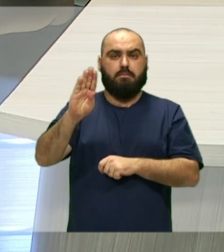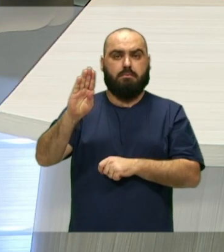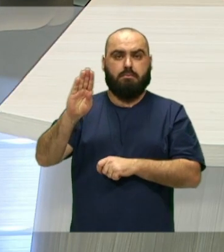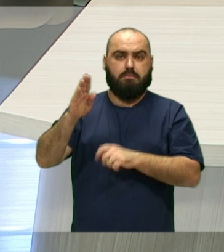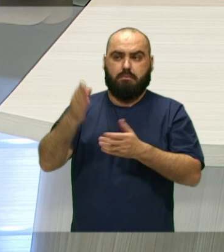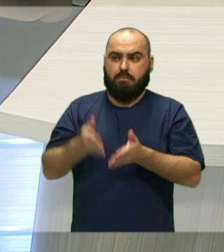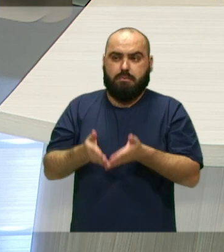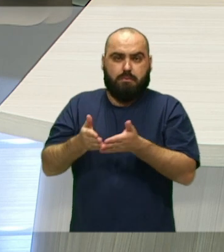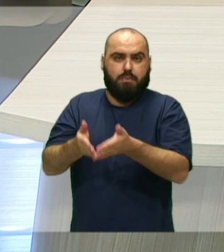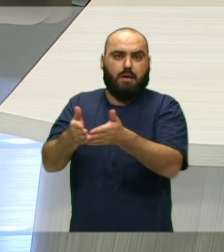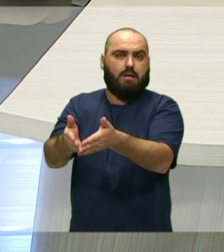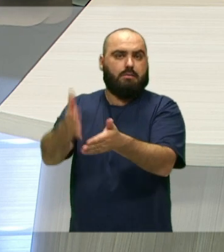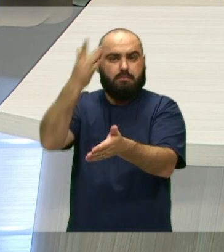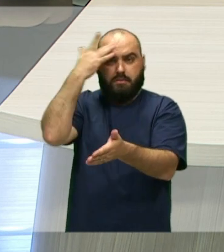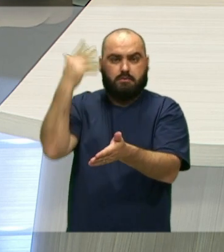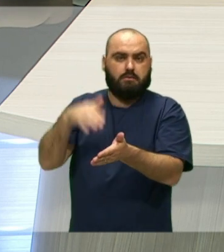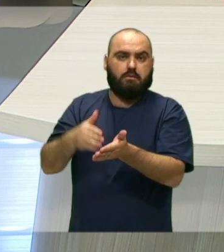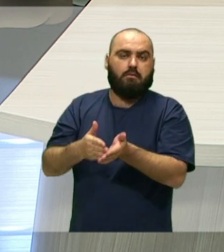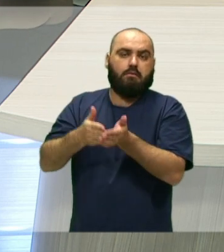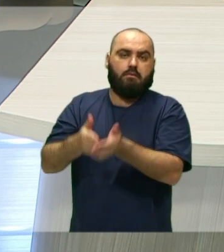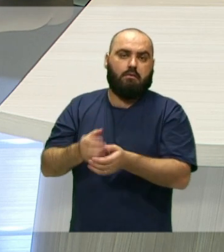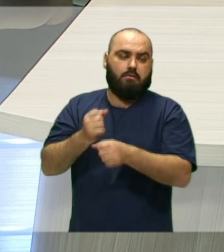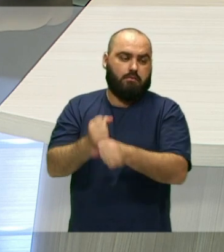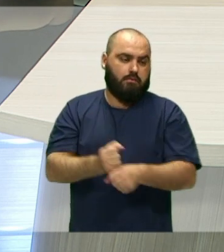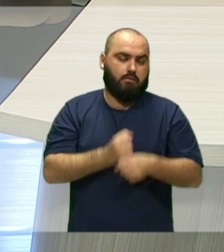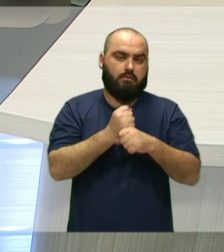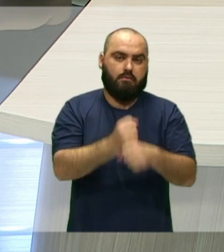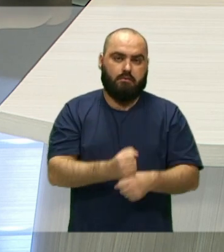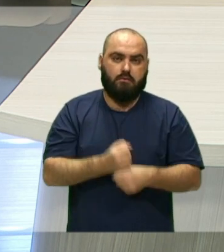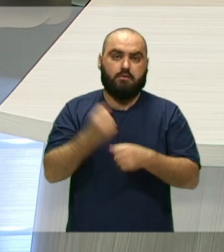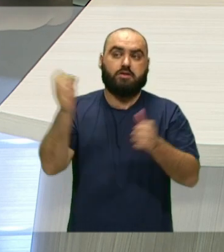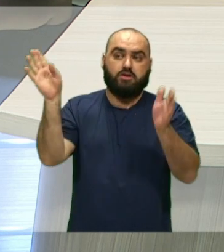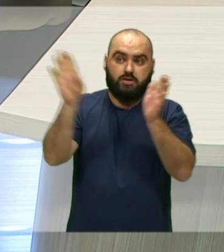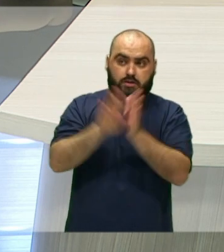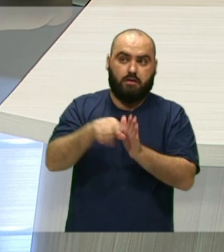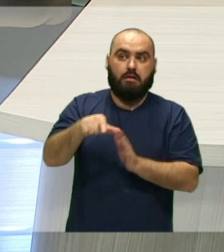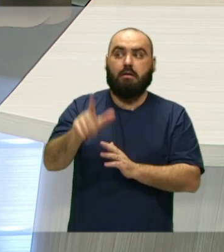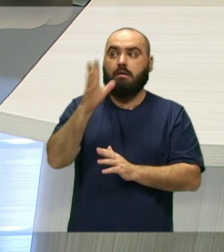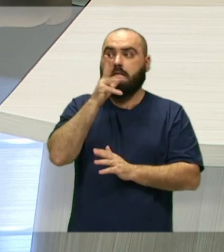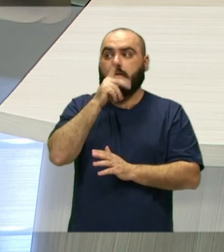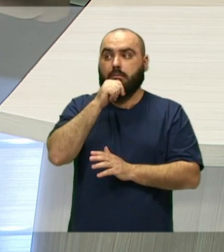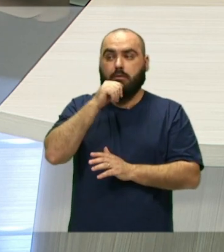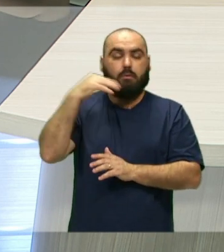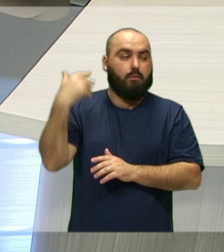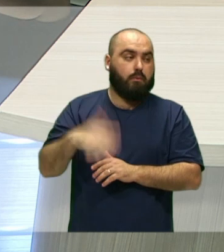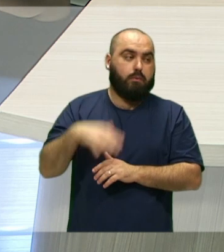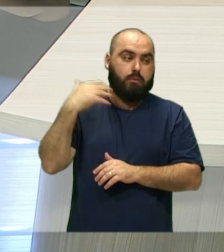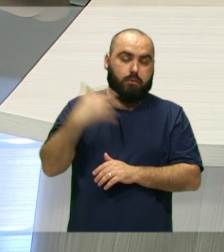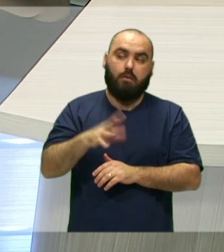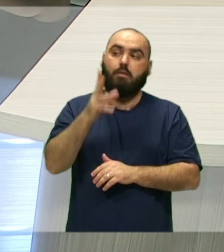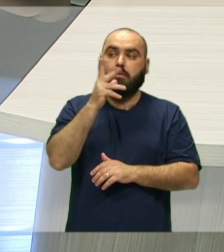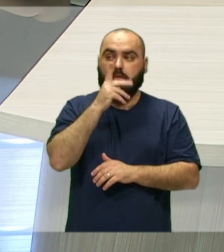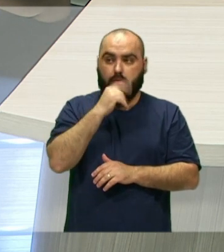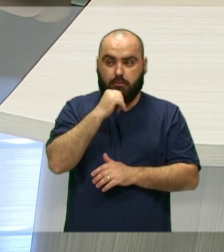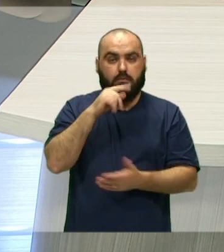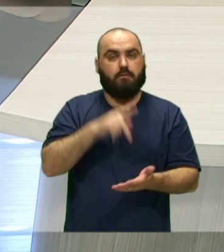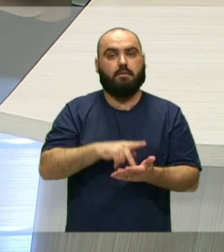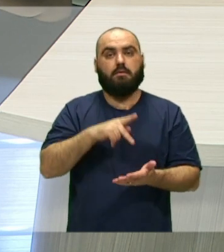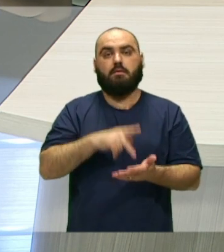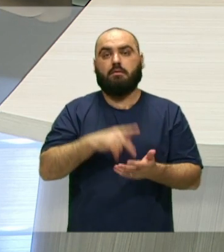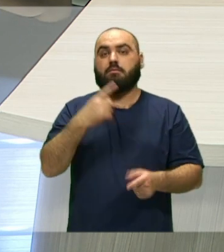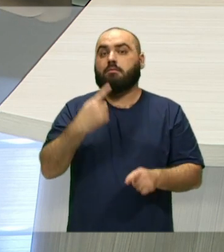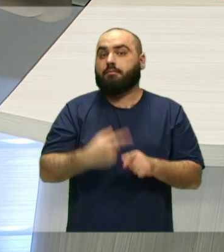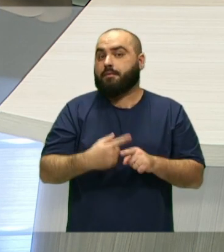então sabe o o para chegar aqui Demorou bastante porque realmente né